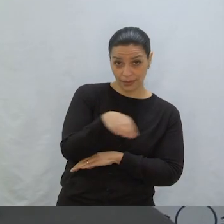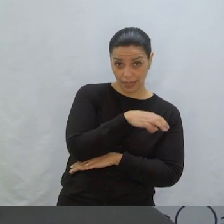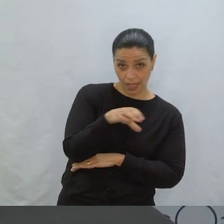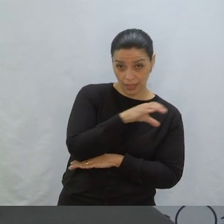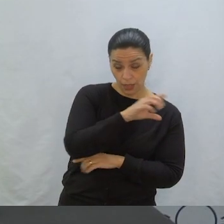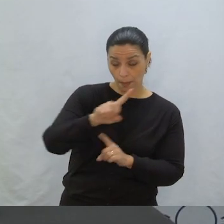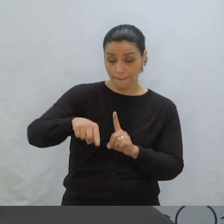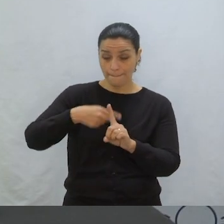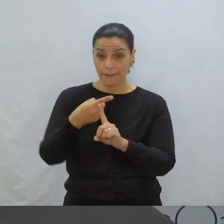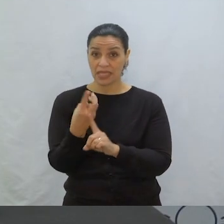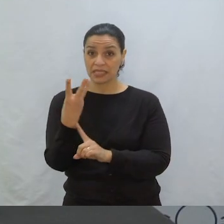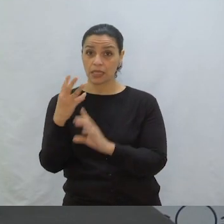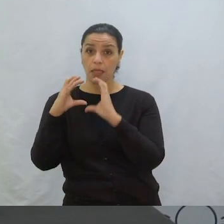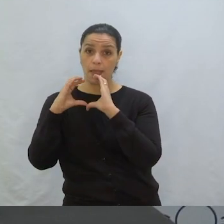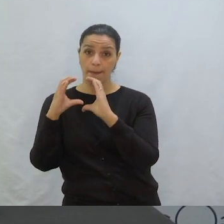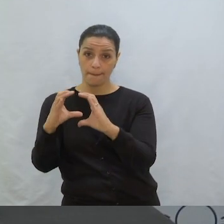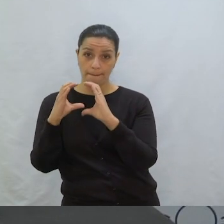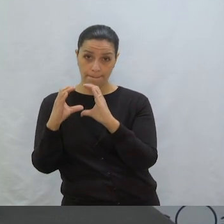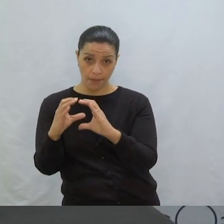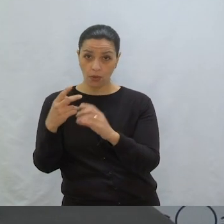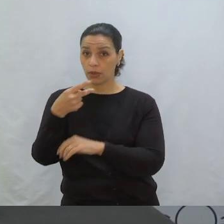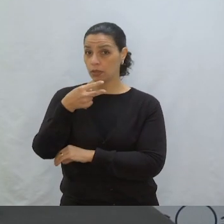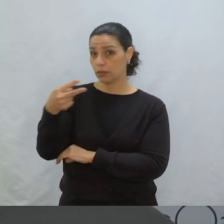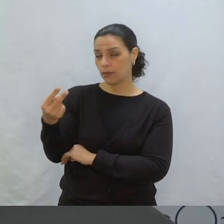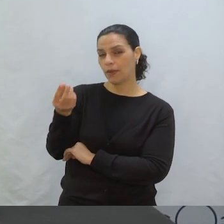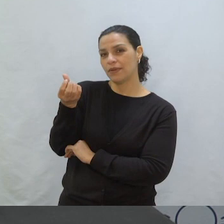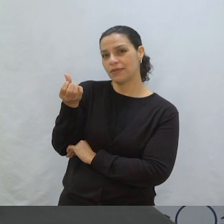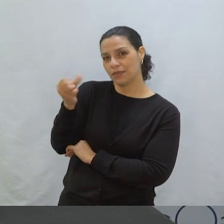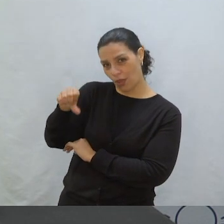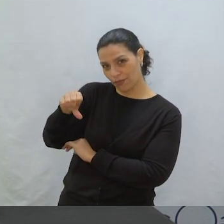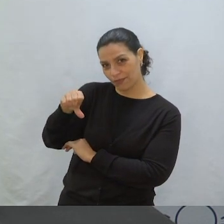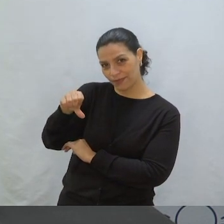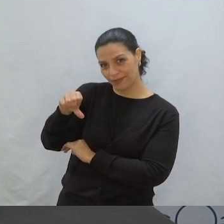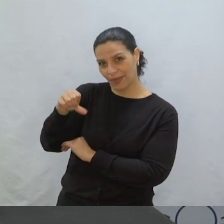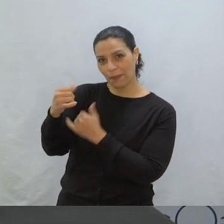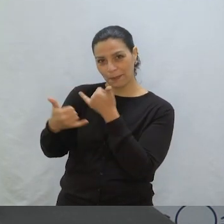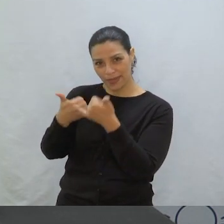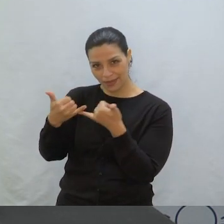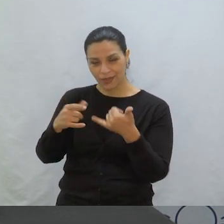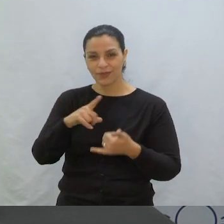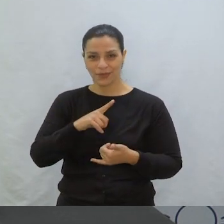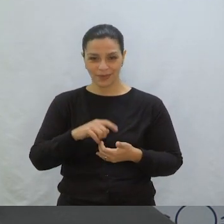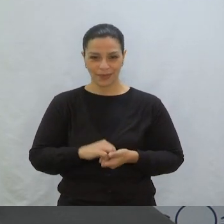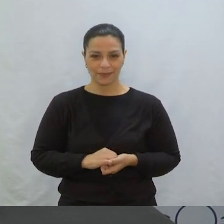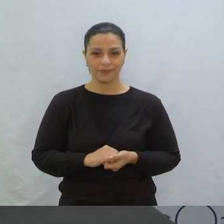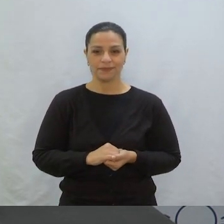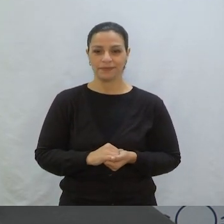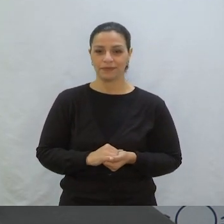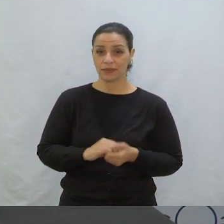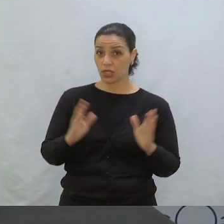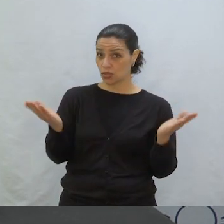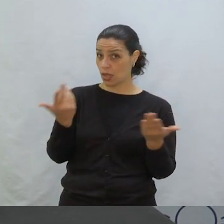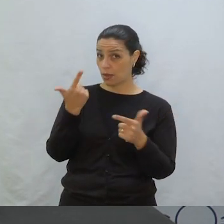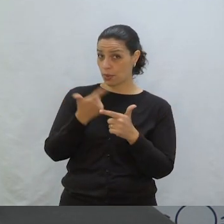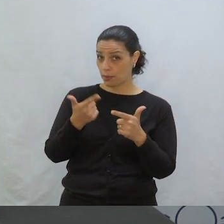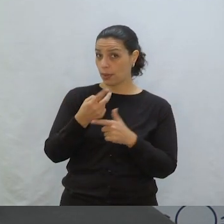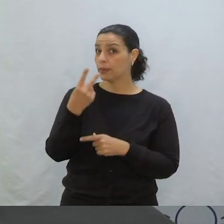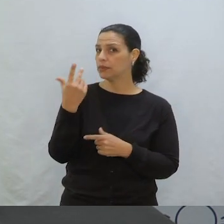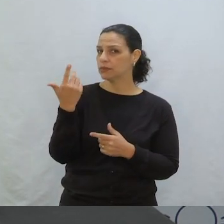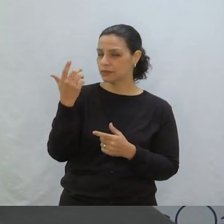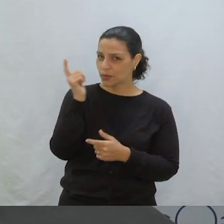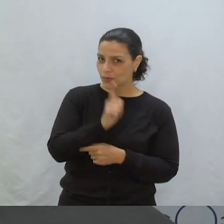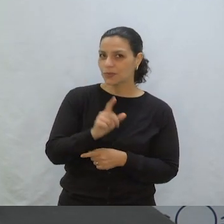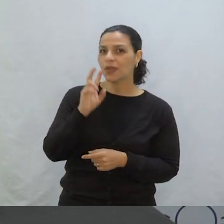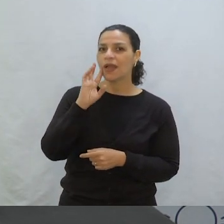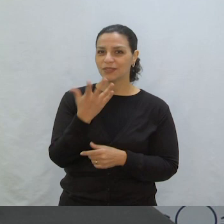carrinhos do Léo mais 3 bolas do Max é igual a 9 brinquedos. Já